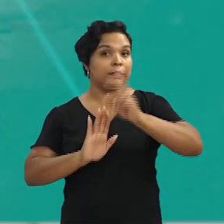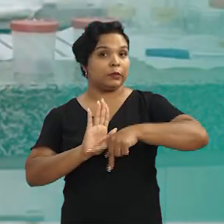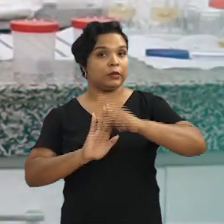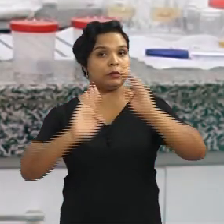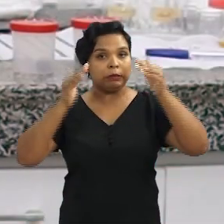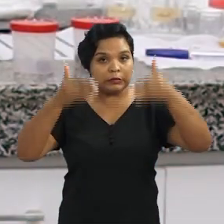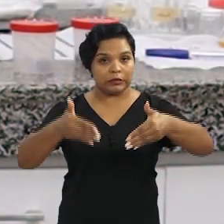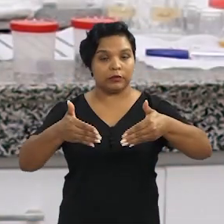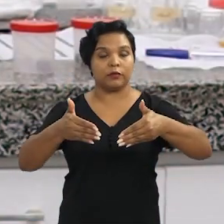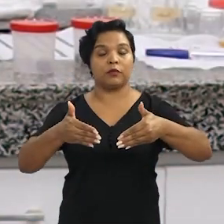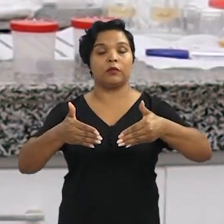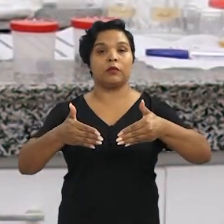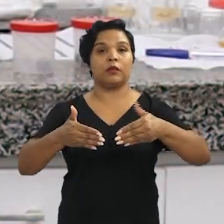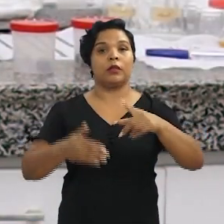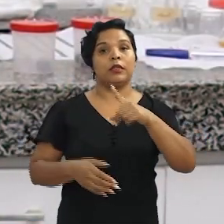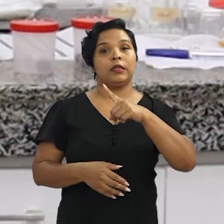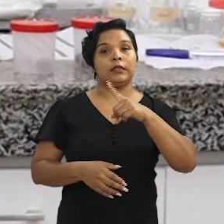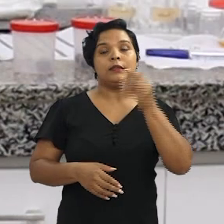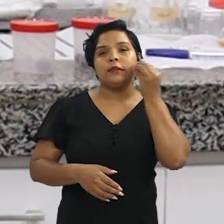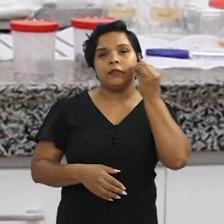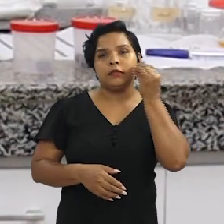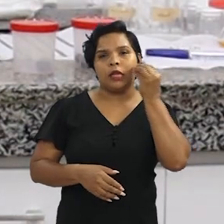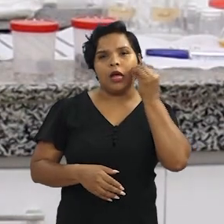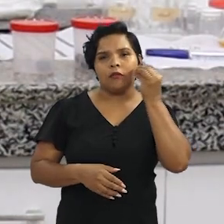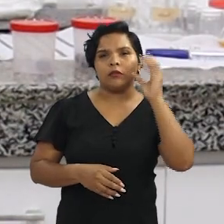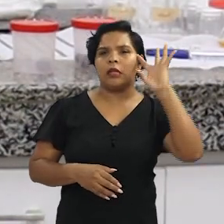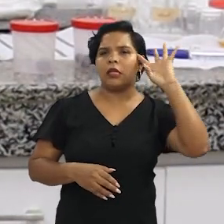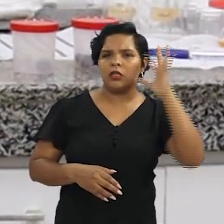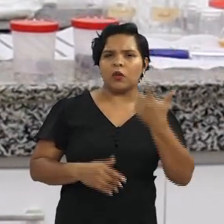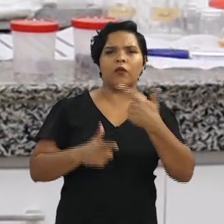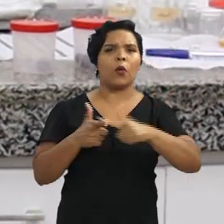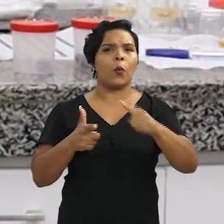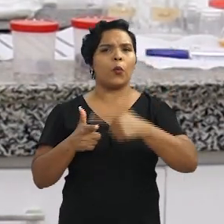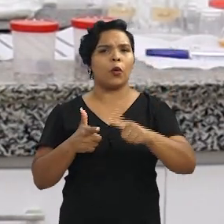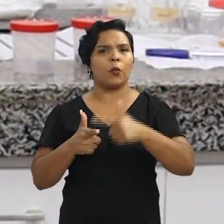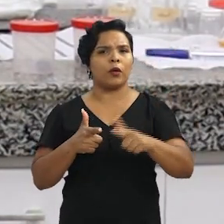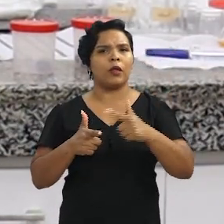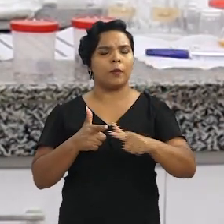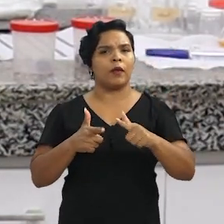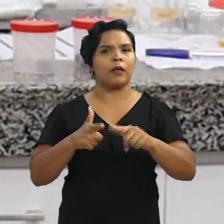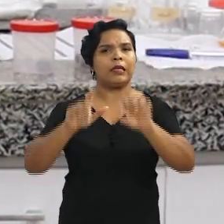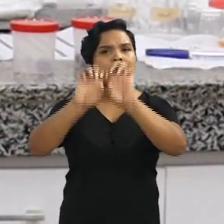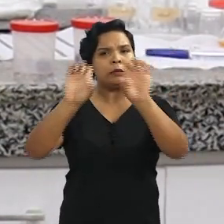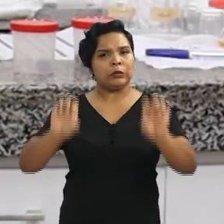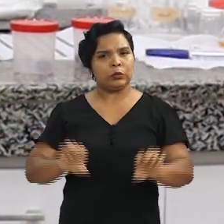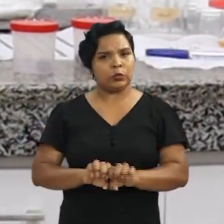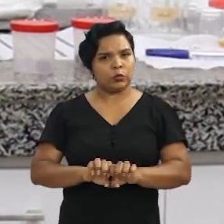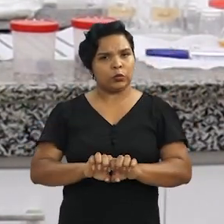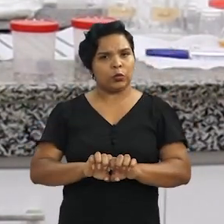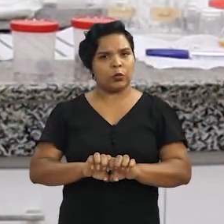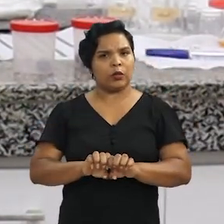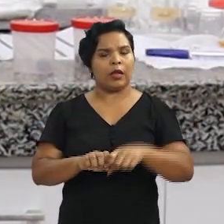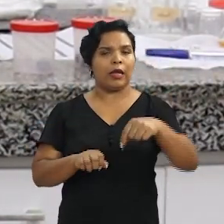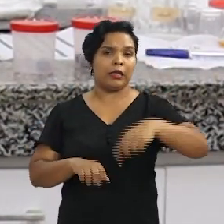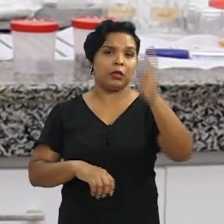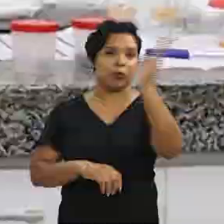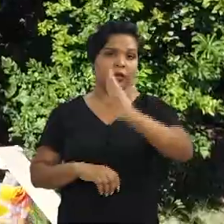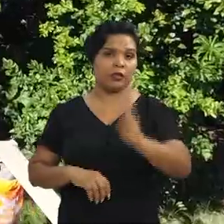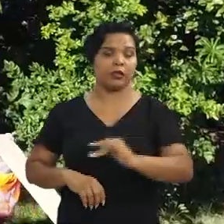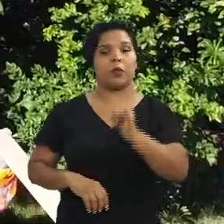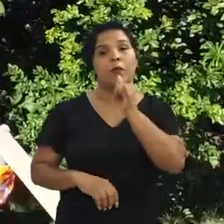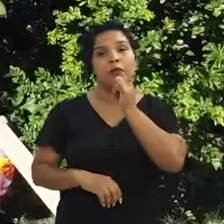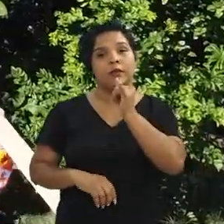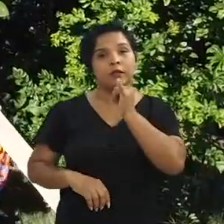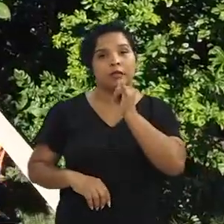Nesse projeto em específico, nós tentávamos solucionar um problema da infraestrutura, né, do Brasil,